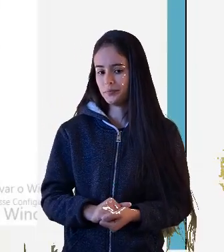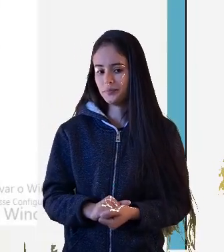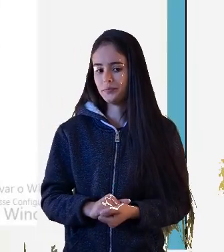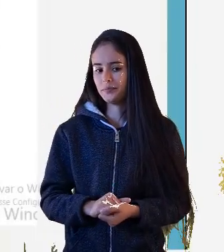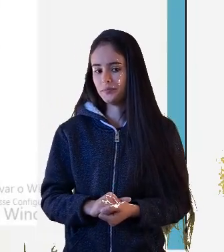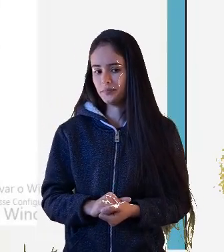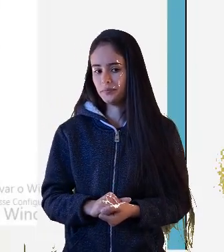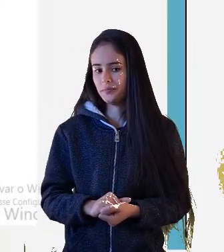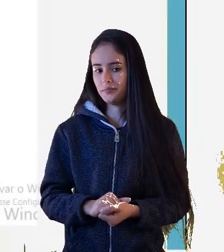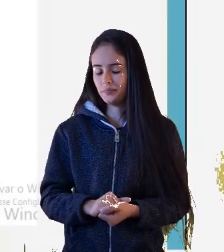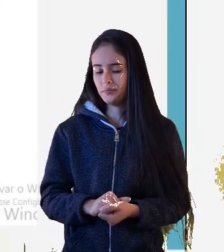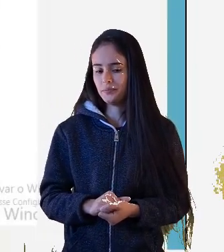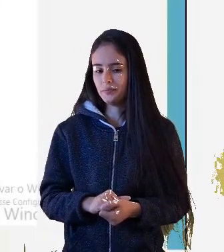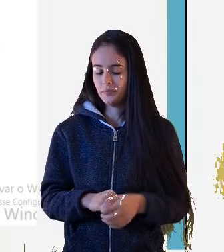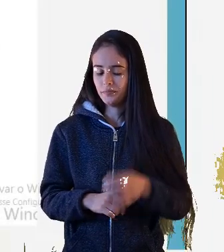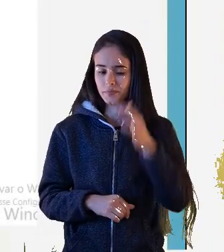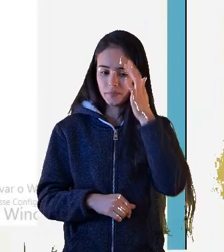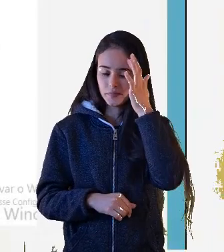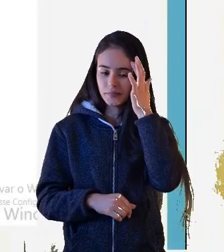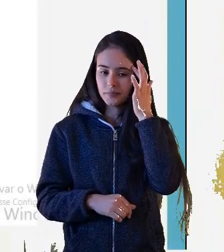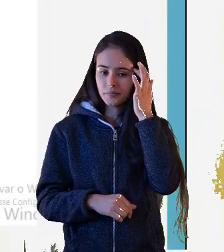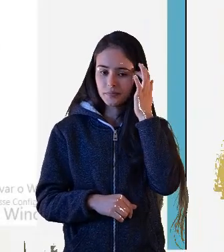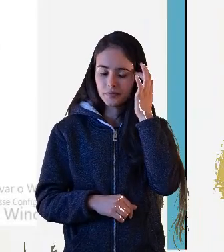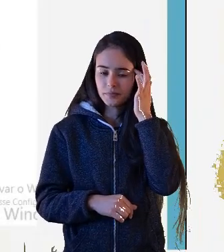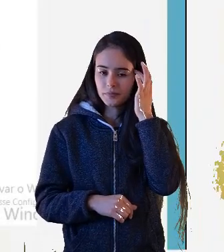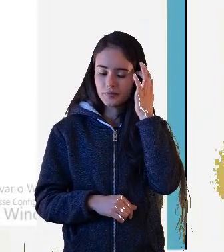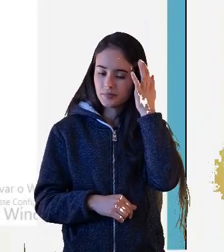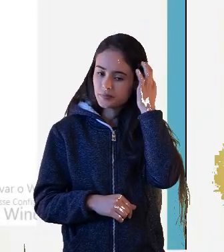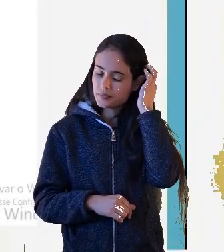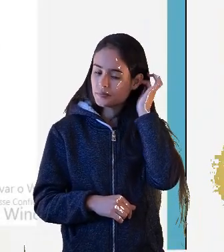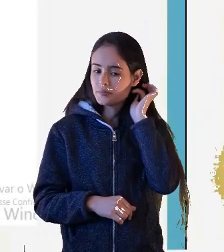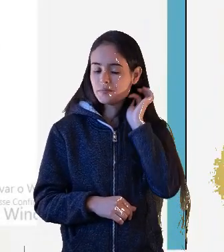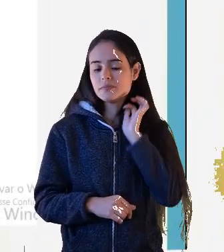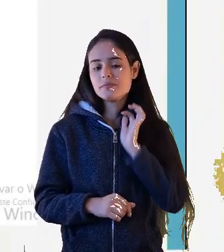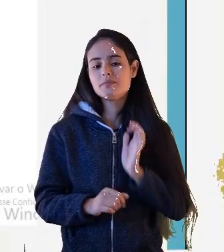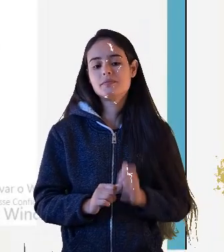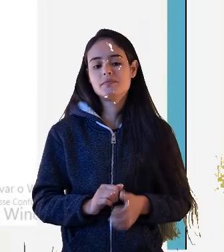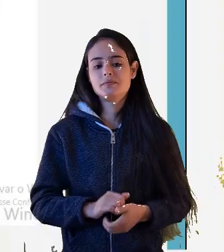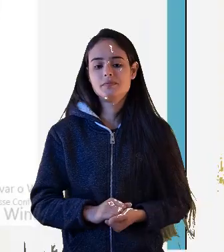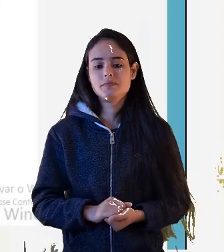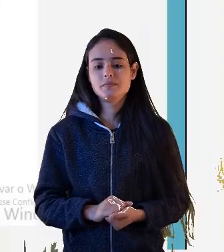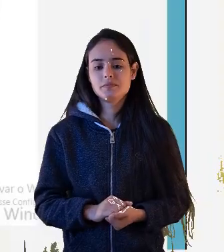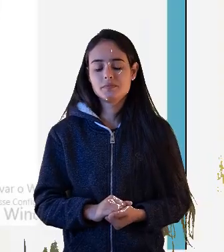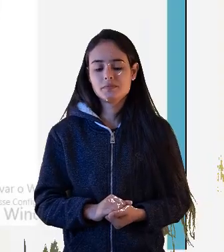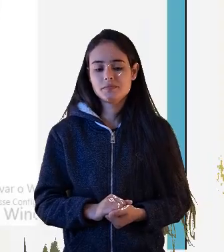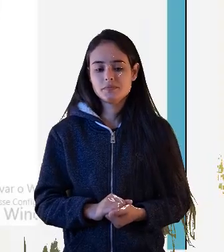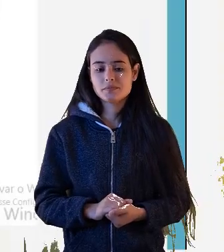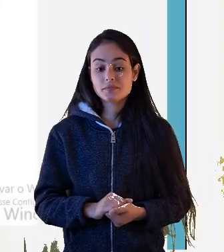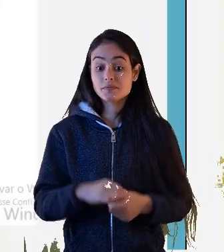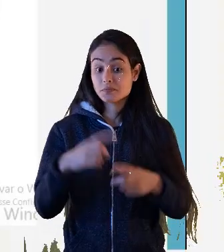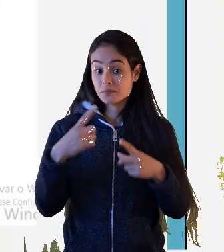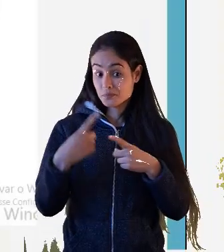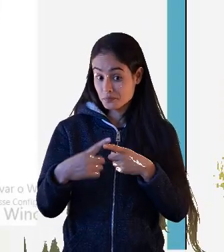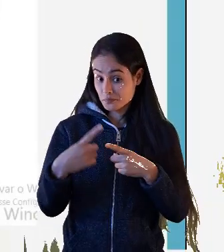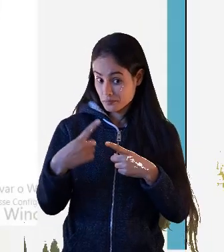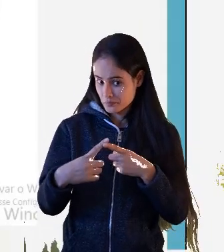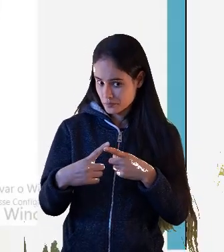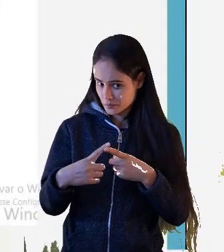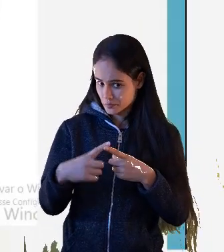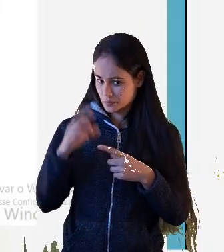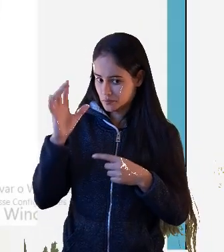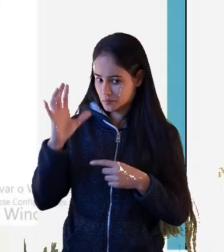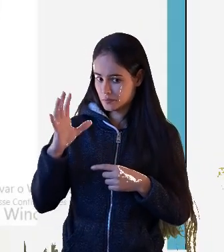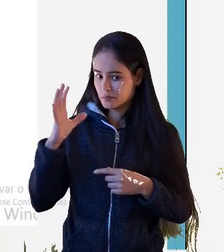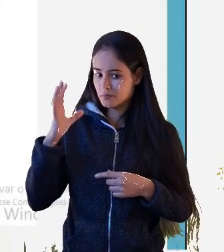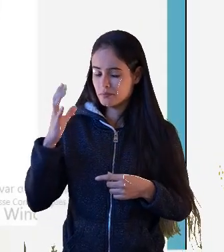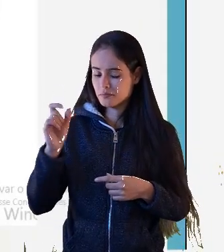fazer medicina noturno, né, gente? Trabalhando de dia e fazer medicina à noite, isso não existe, né? Medicina é um curso que exige dedicação exclusiva, que não dá para trabalhar,